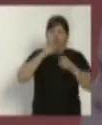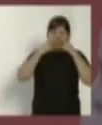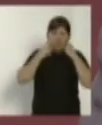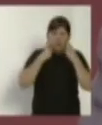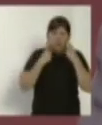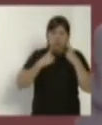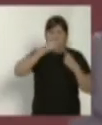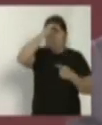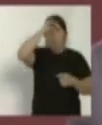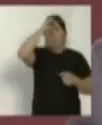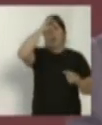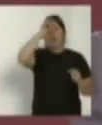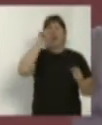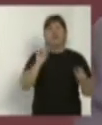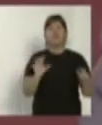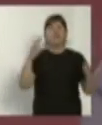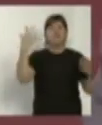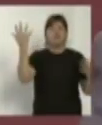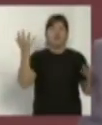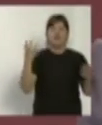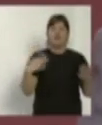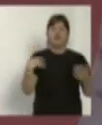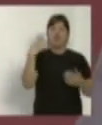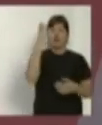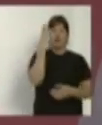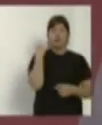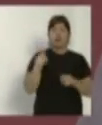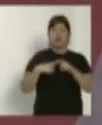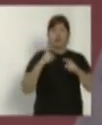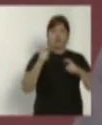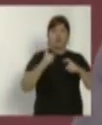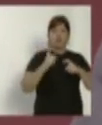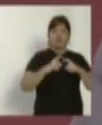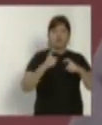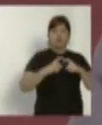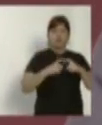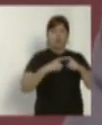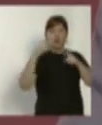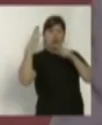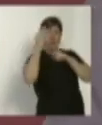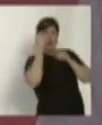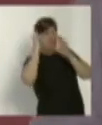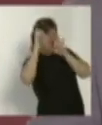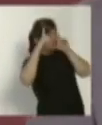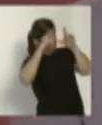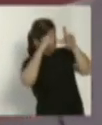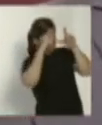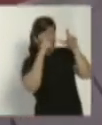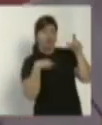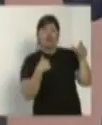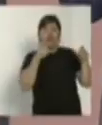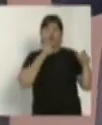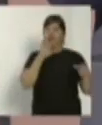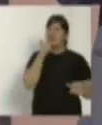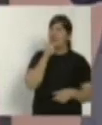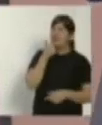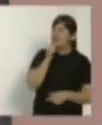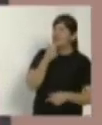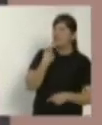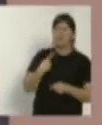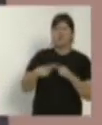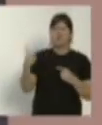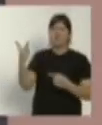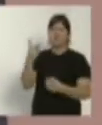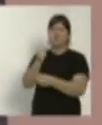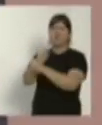o que aconteceu nas fotos pornográficas ela parecia rindo ela falou por que que eles foram presos por que